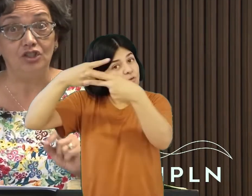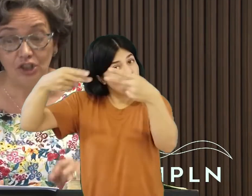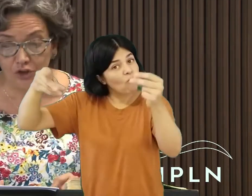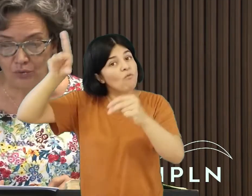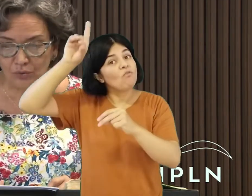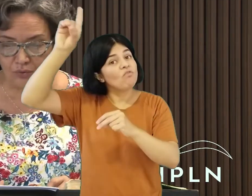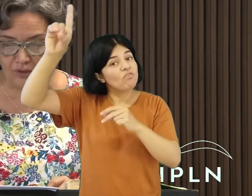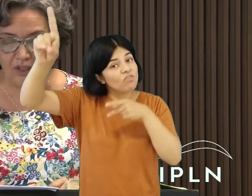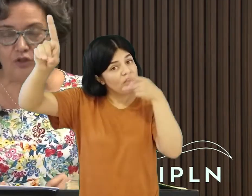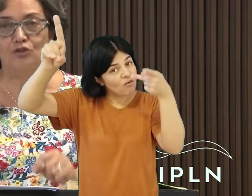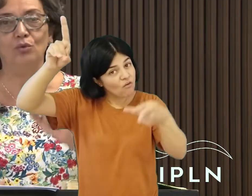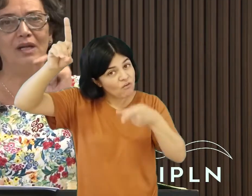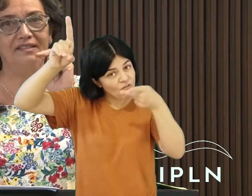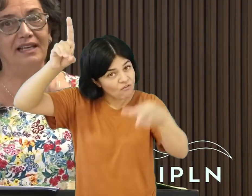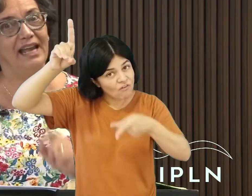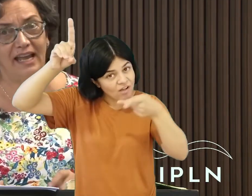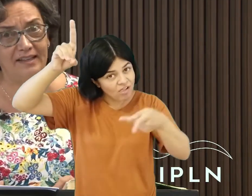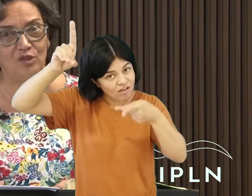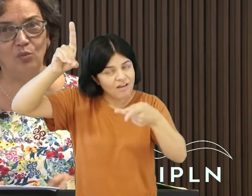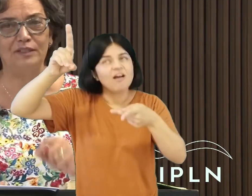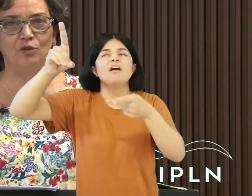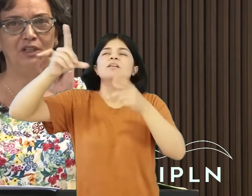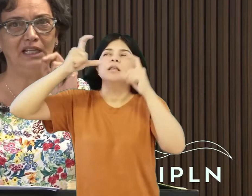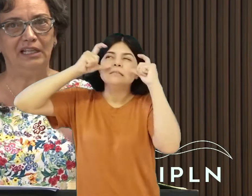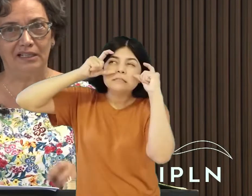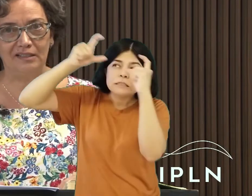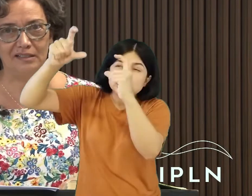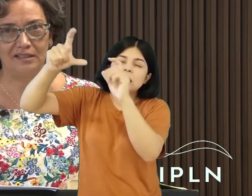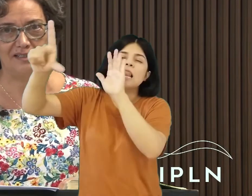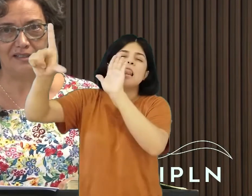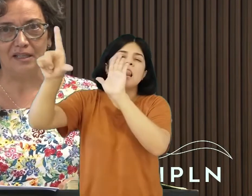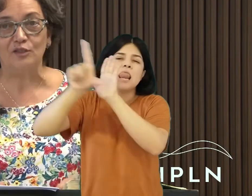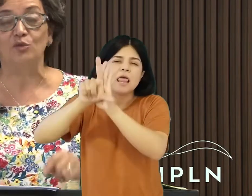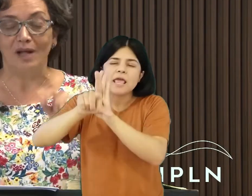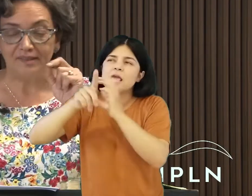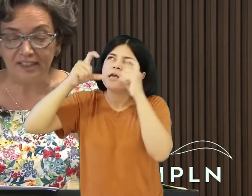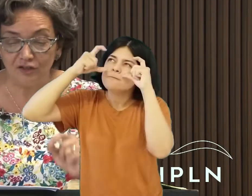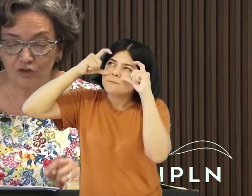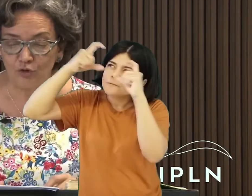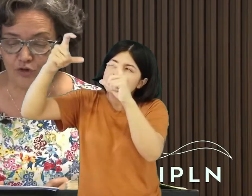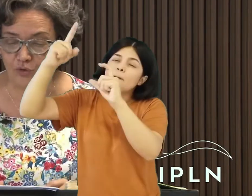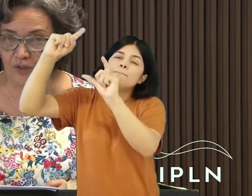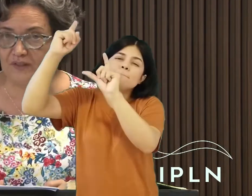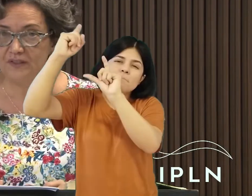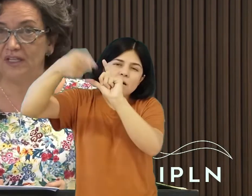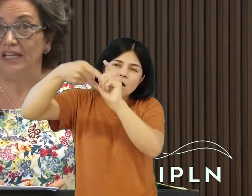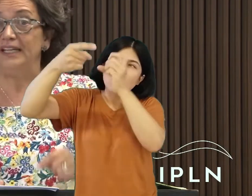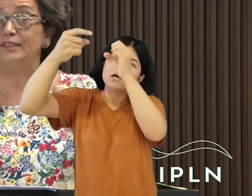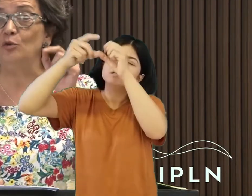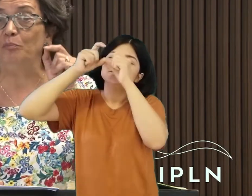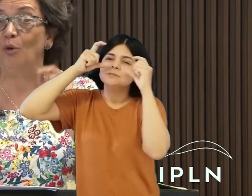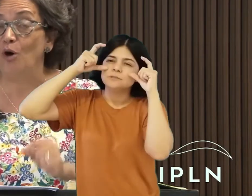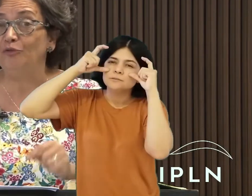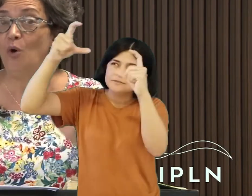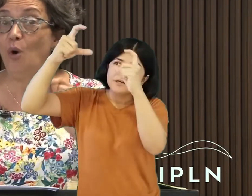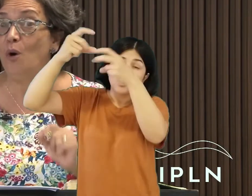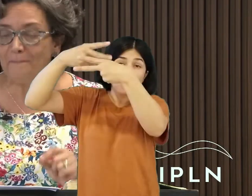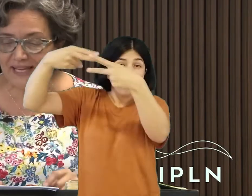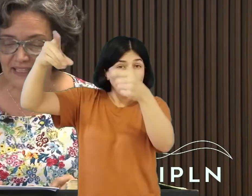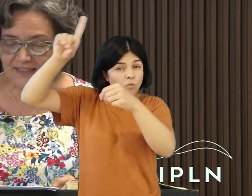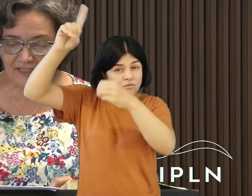havia dito, suas leis, suas ordenanças, suas instruções, e se o